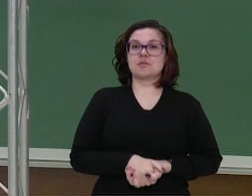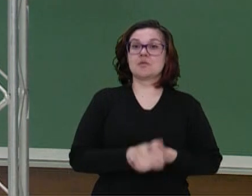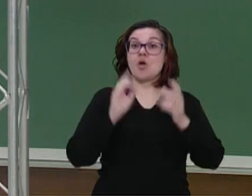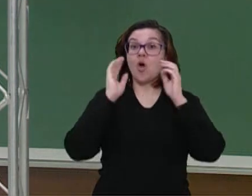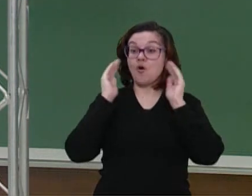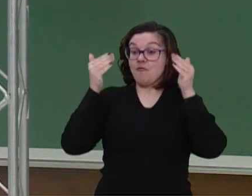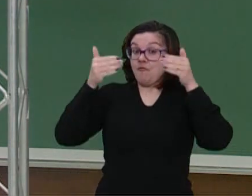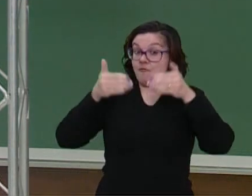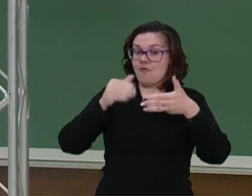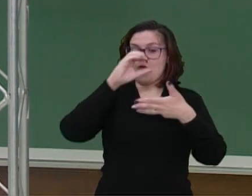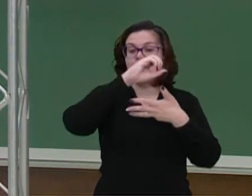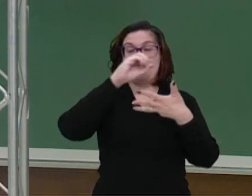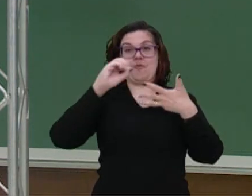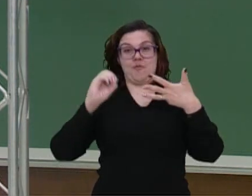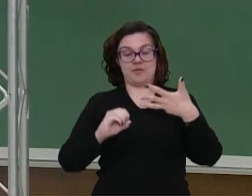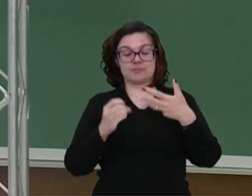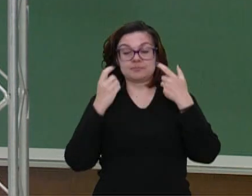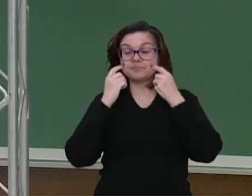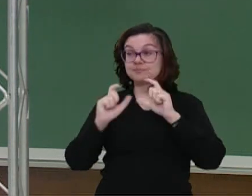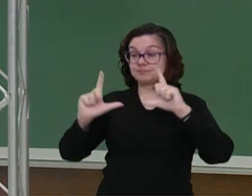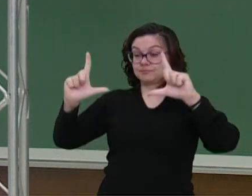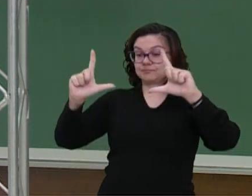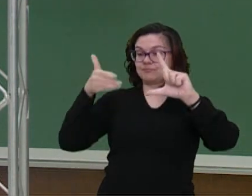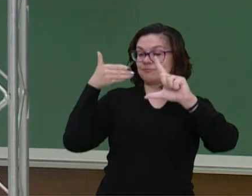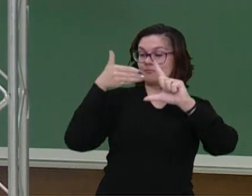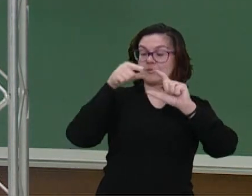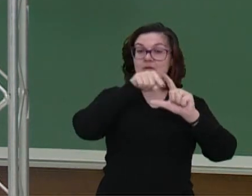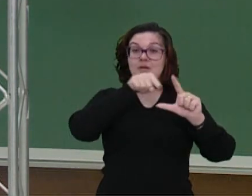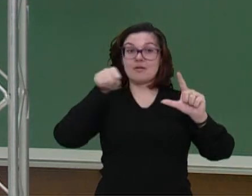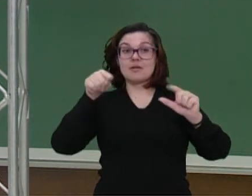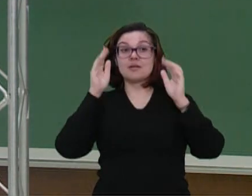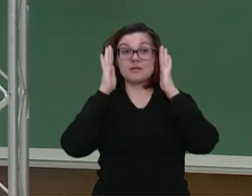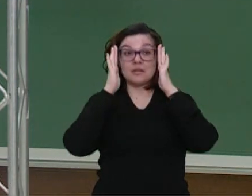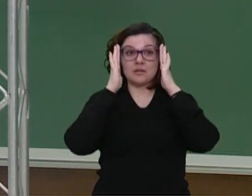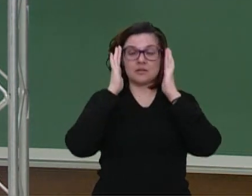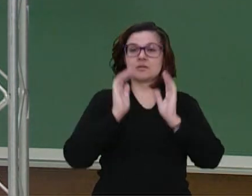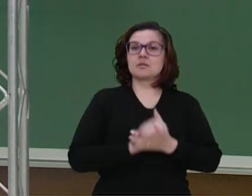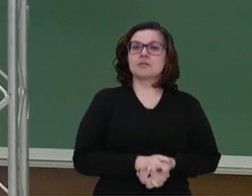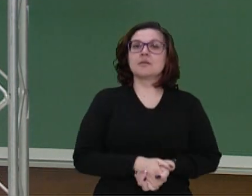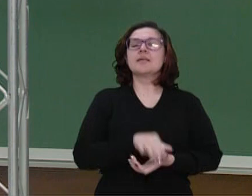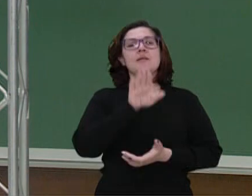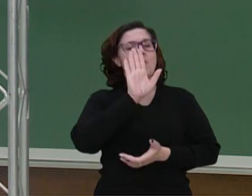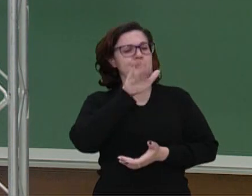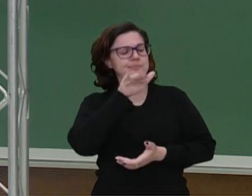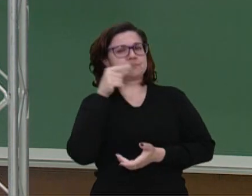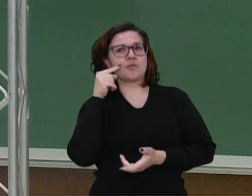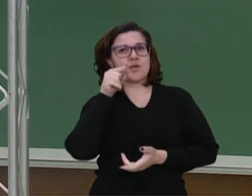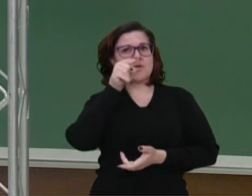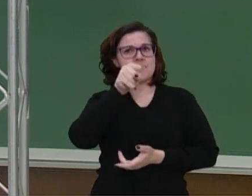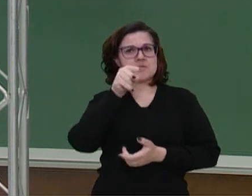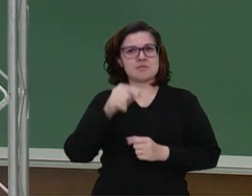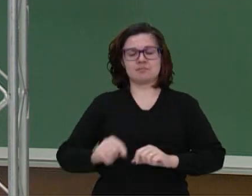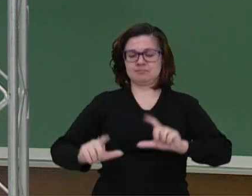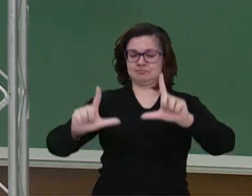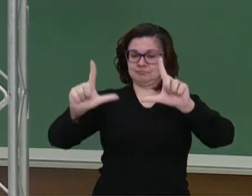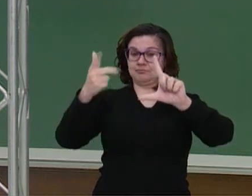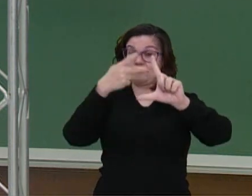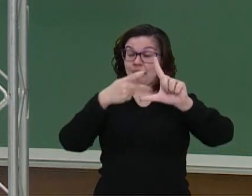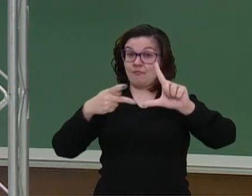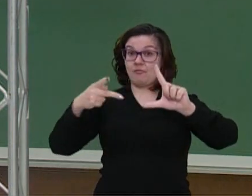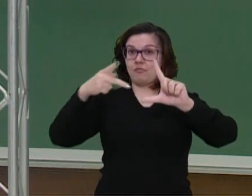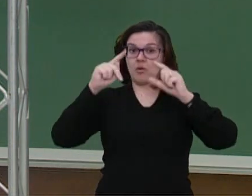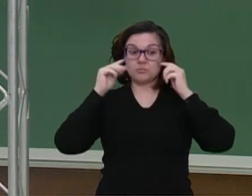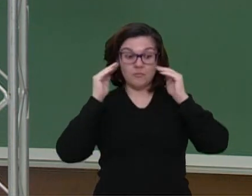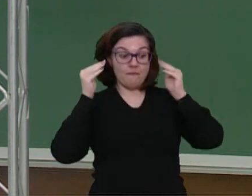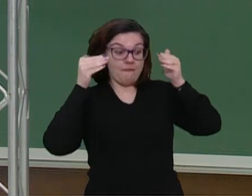Foco no Enem. Observe a imagem. Quando você, no Enem, você tiver diante de você uma imagem, cai